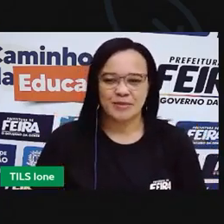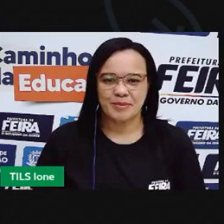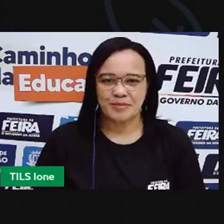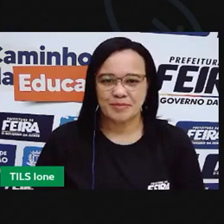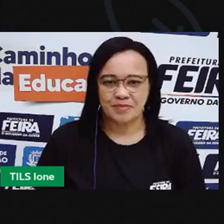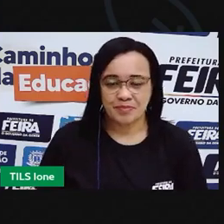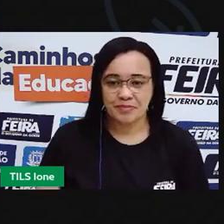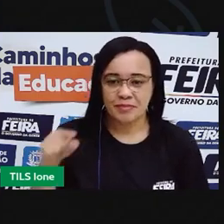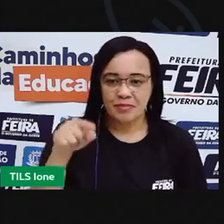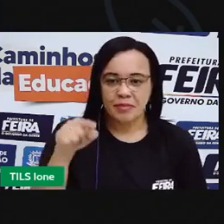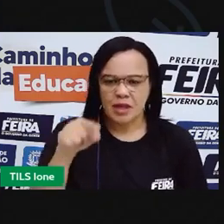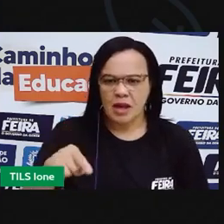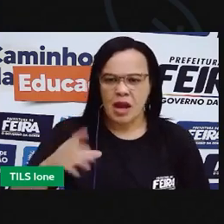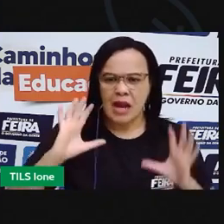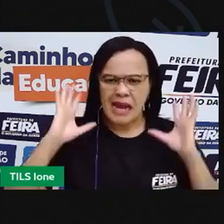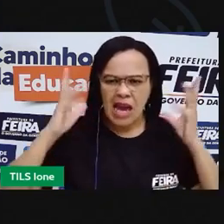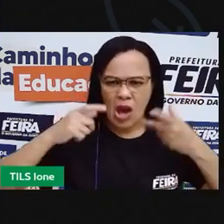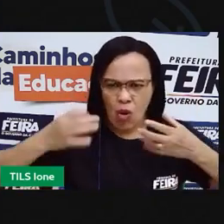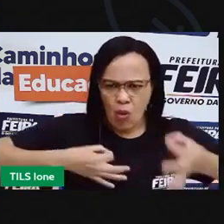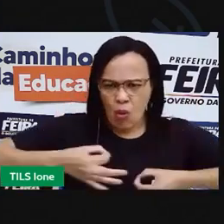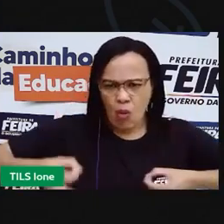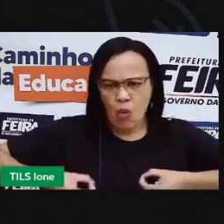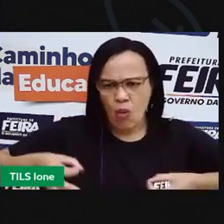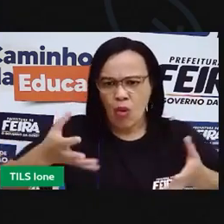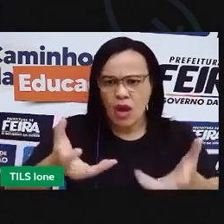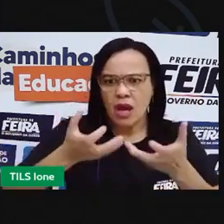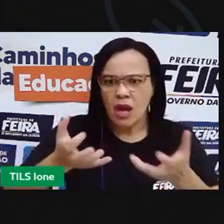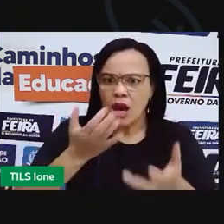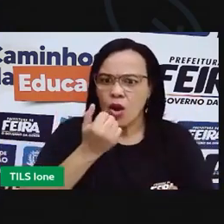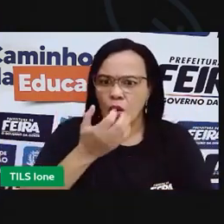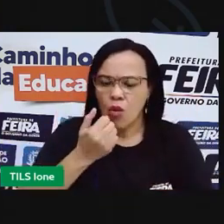A onça quer pegar o tatu.